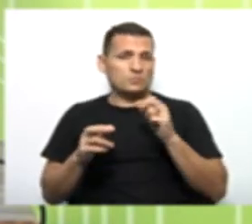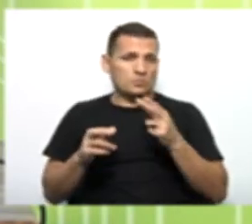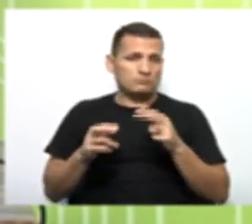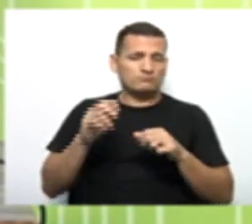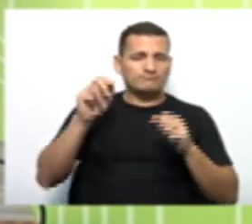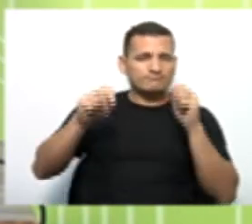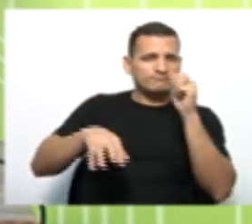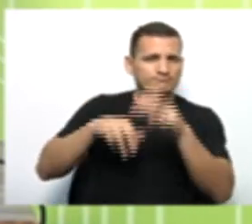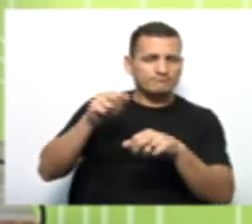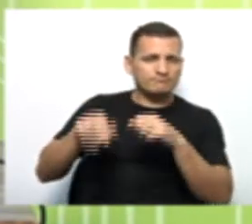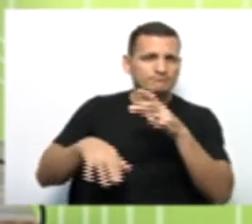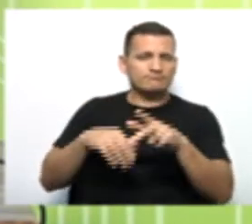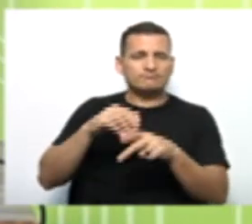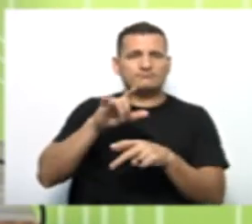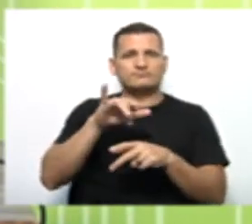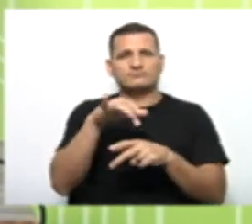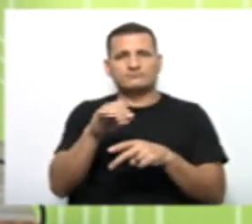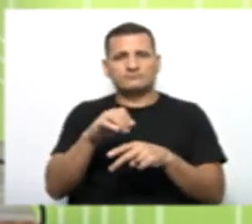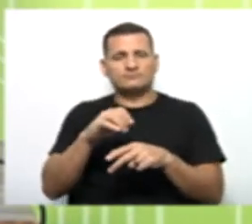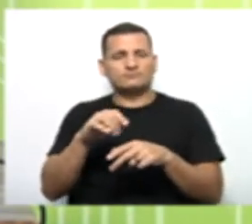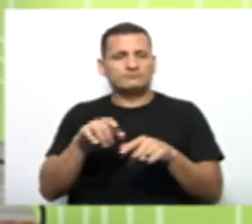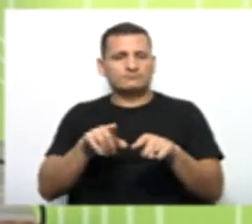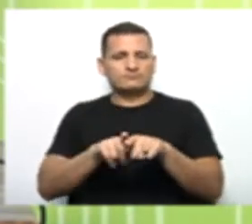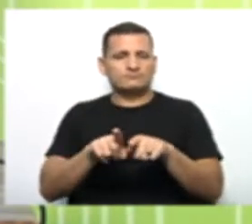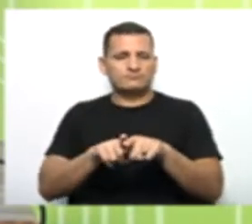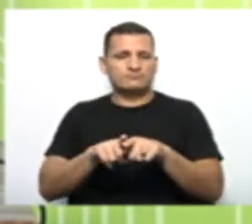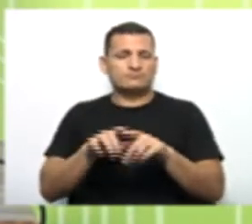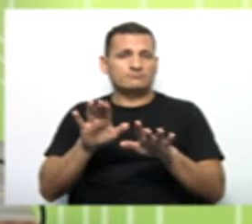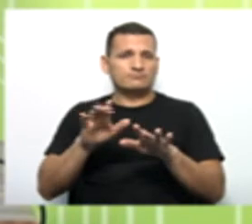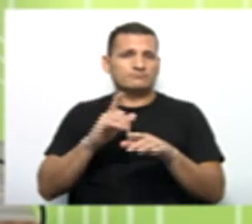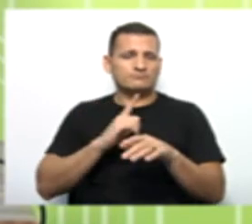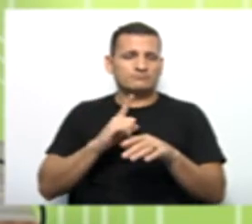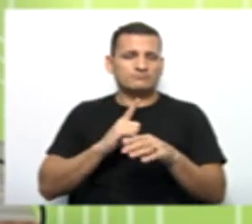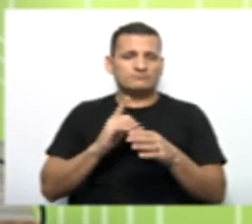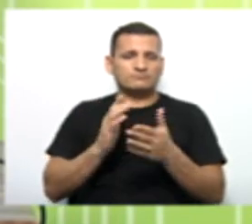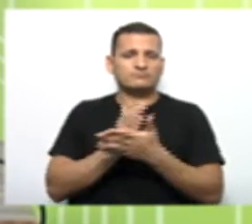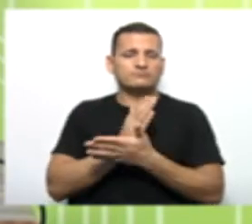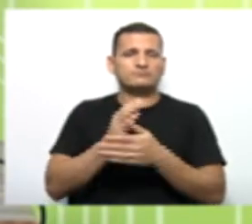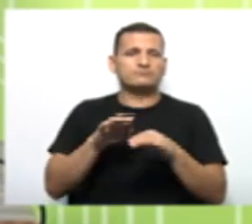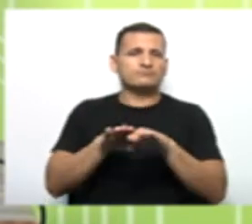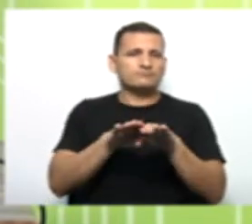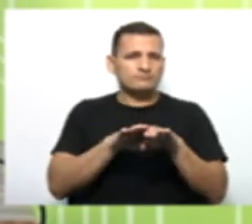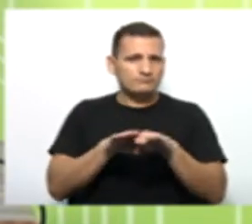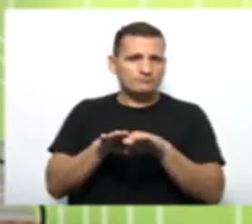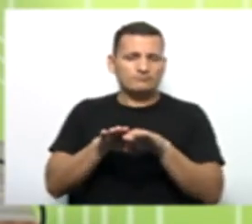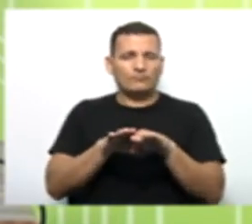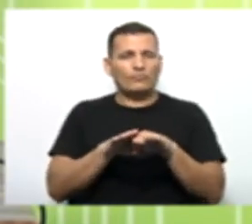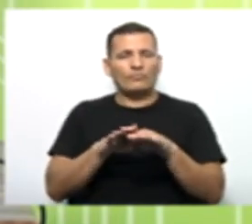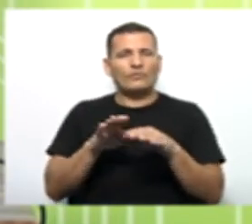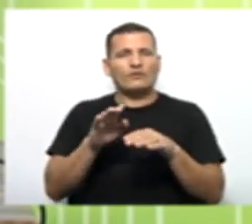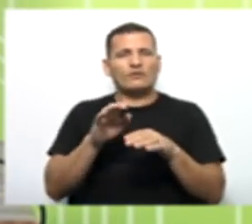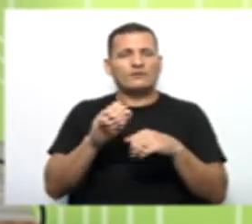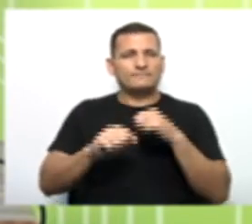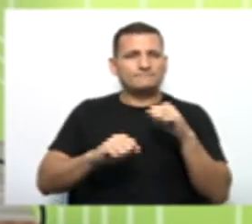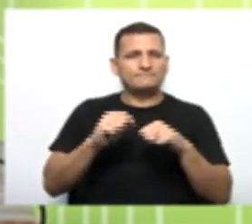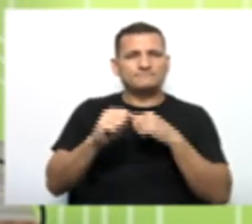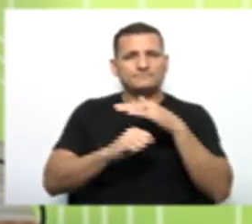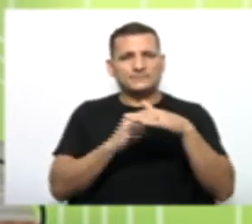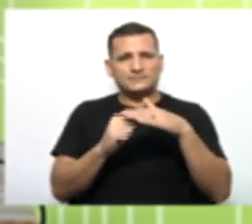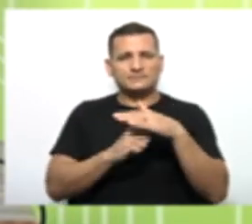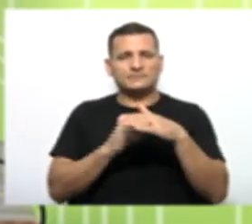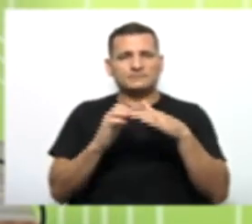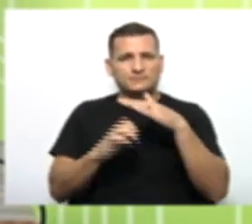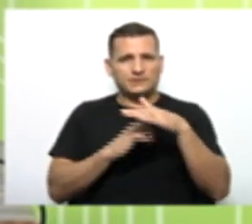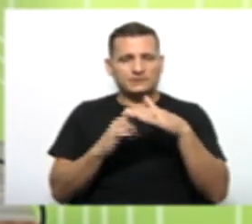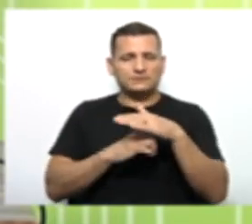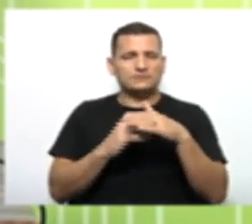quiserem de dejetos. Para isso, existem alguns padrões que definem o quanto de poluente uma empresa pode lançar do meio ambiente e